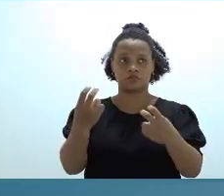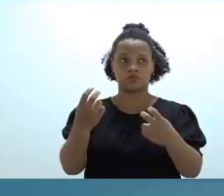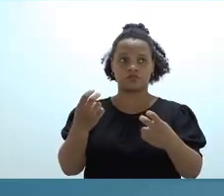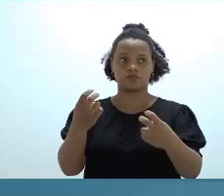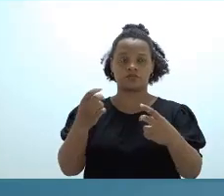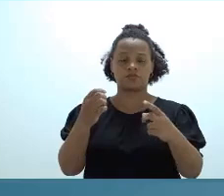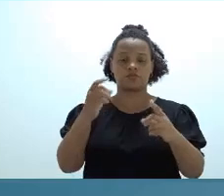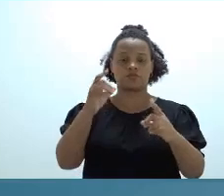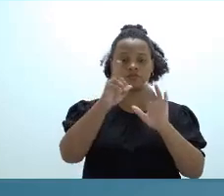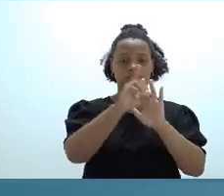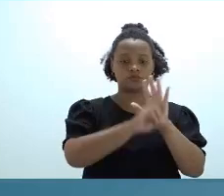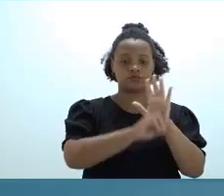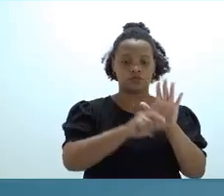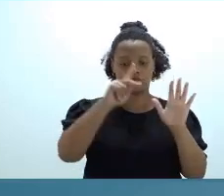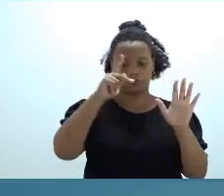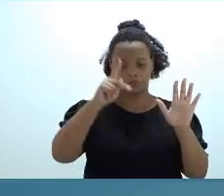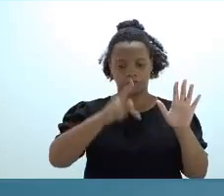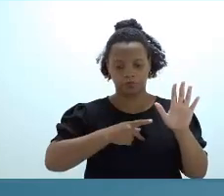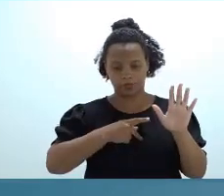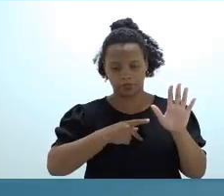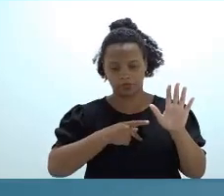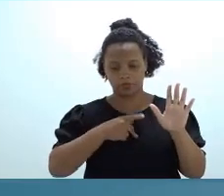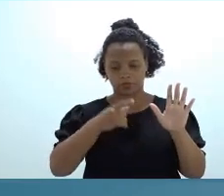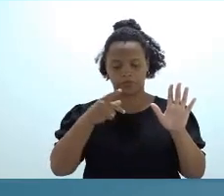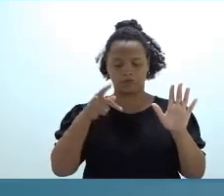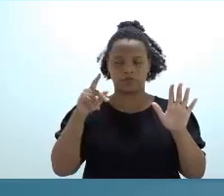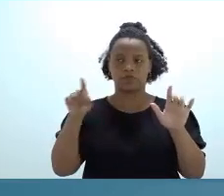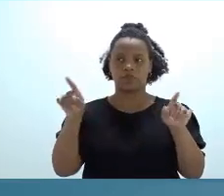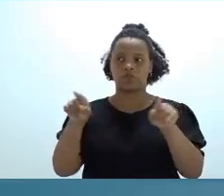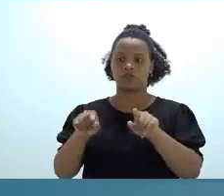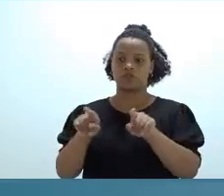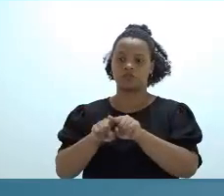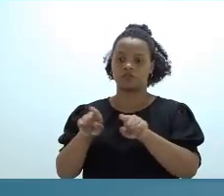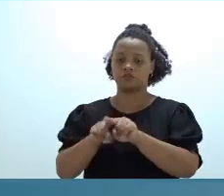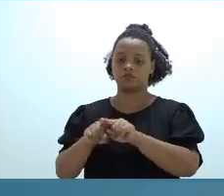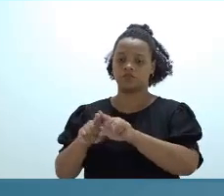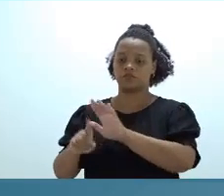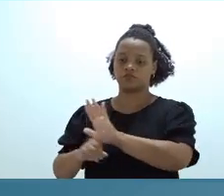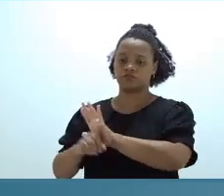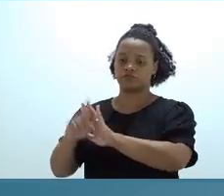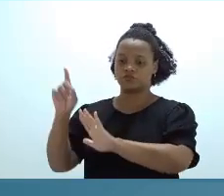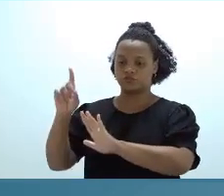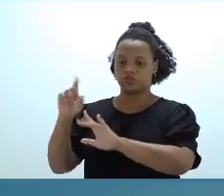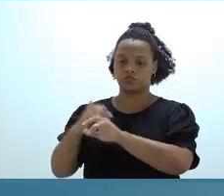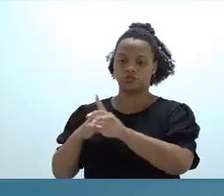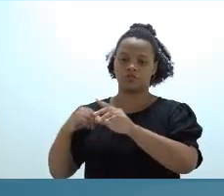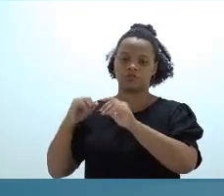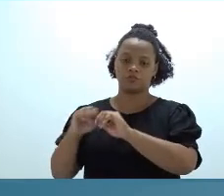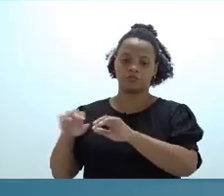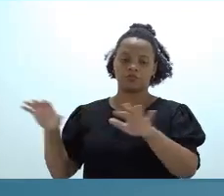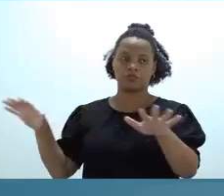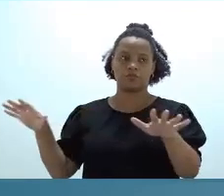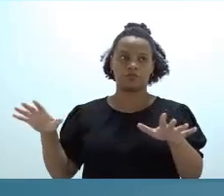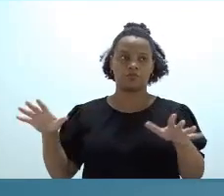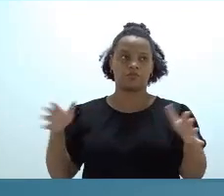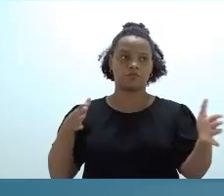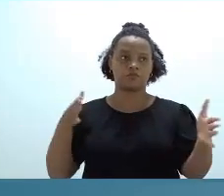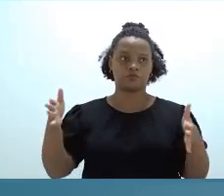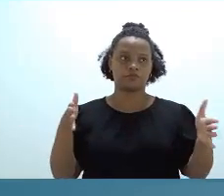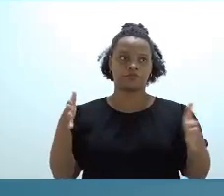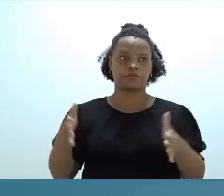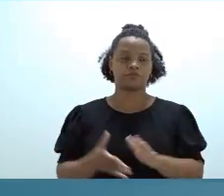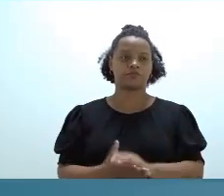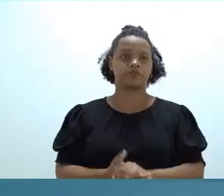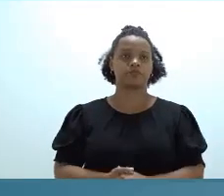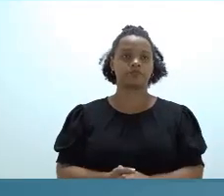público nos autos do agravo instrumento número tal. Inicialmente, o referido recurso foi distribuído no âmbito da primeira turma de direito privado